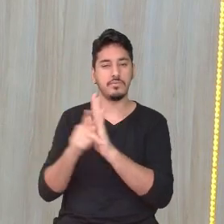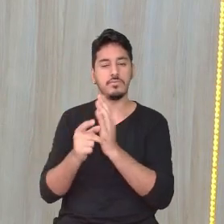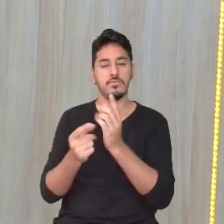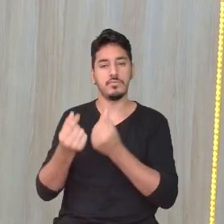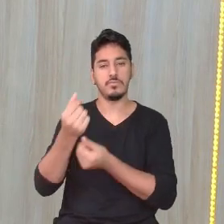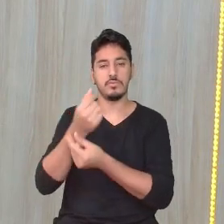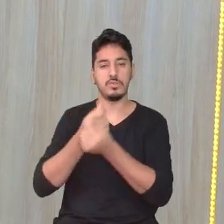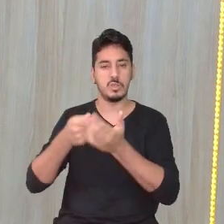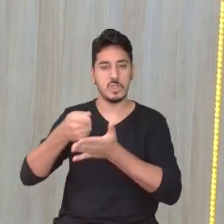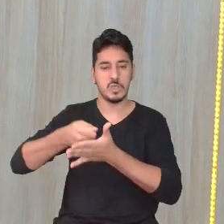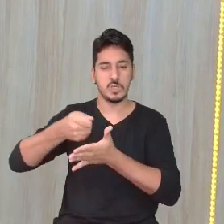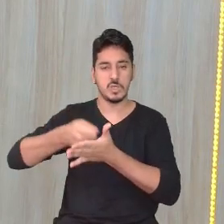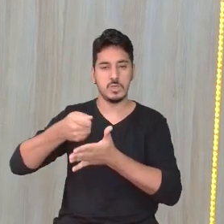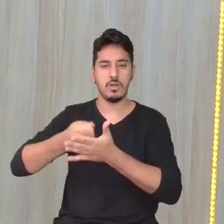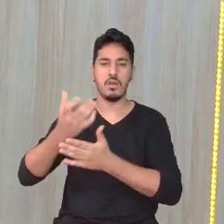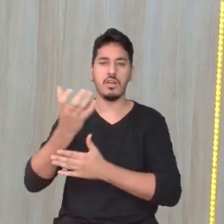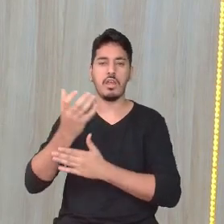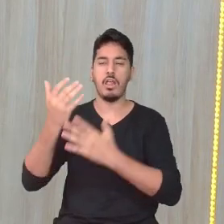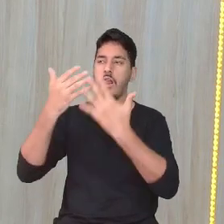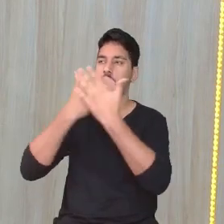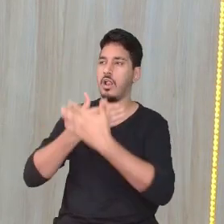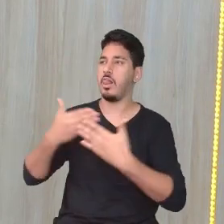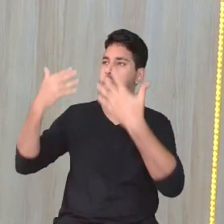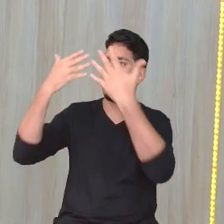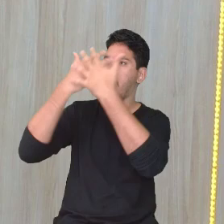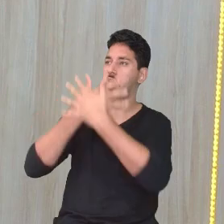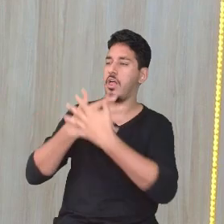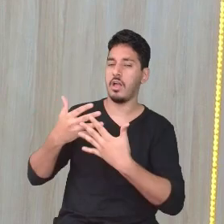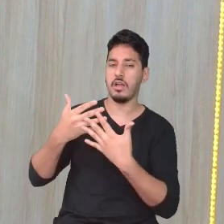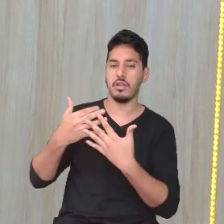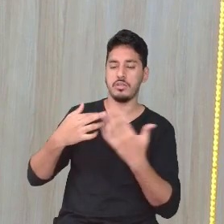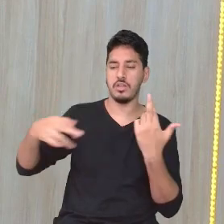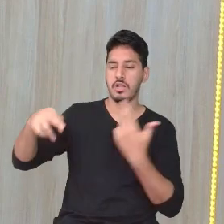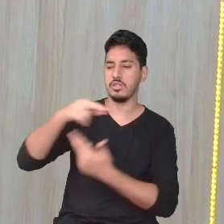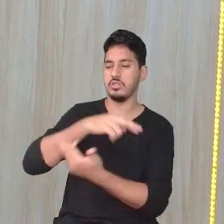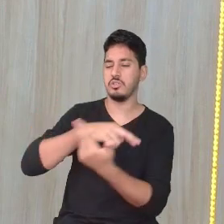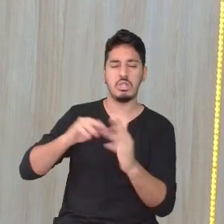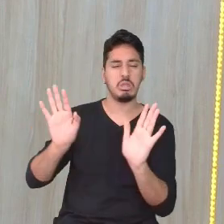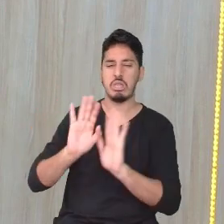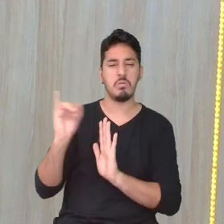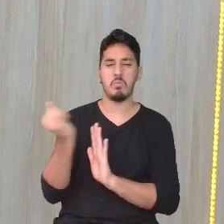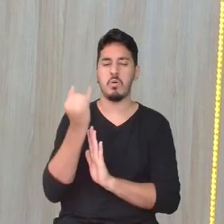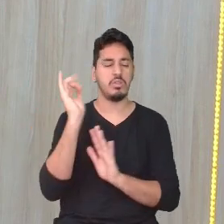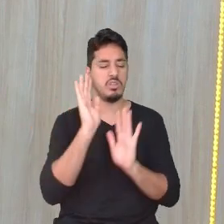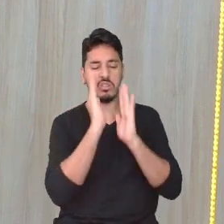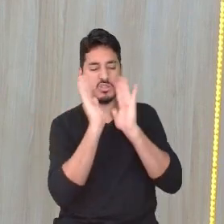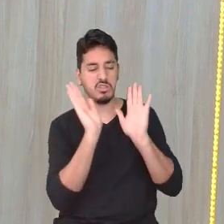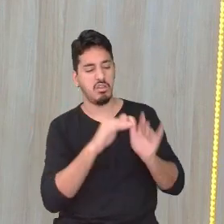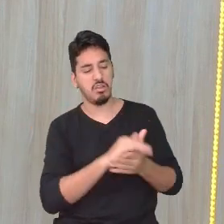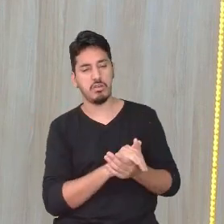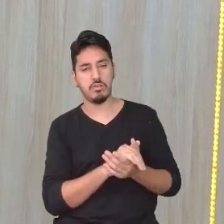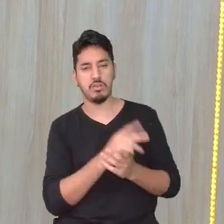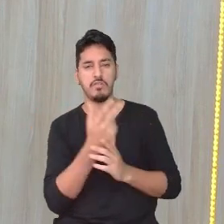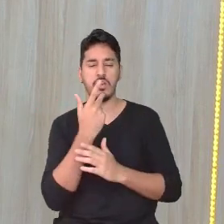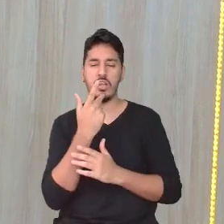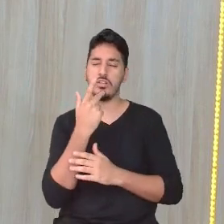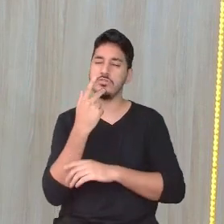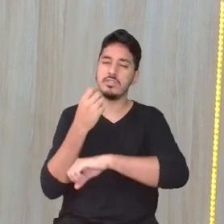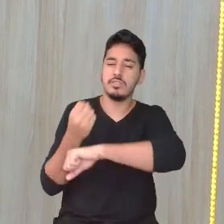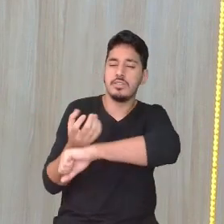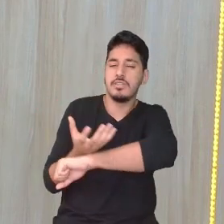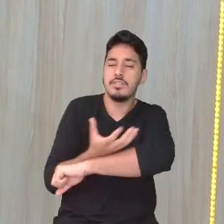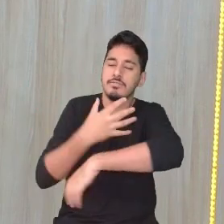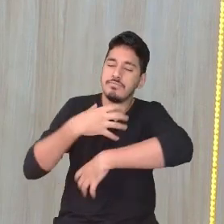muito cruel, quer nos convencer de que as relações não são importantes. E que a gente falar dos nossos